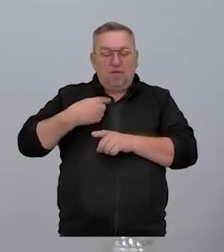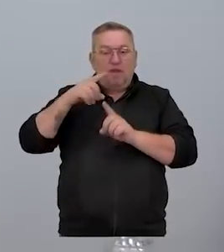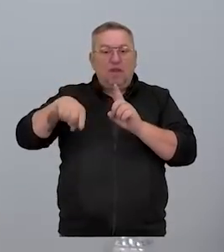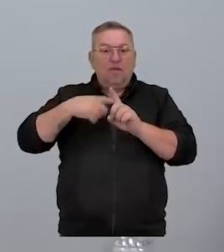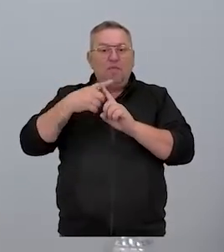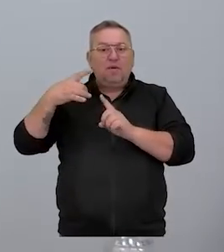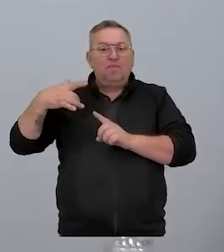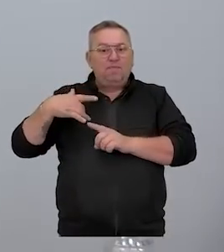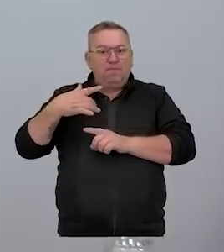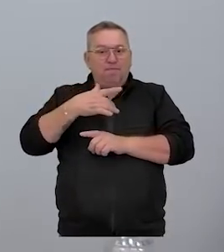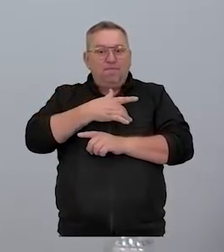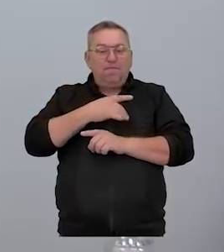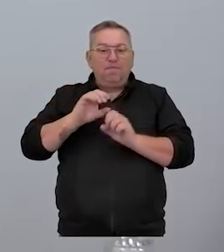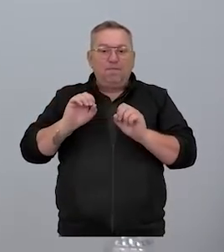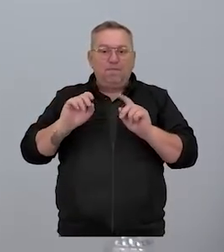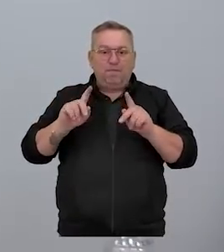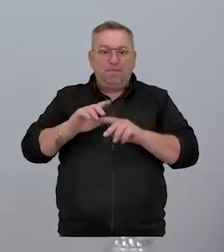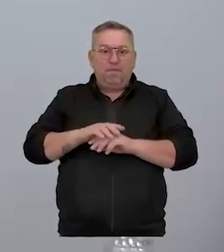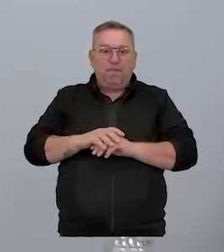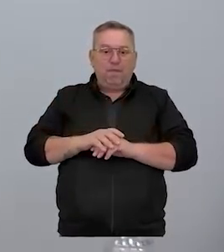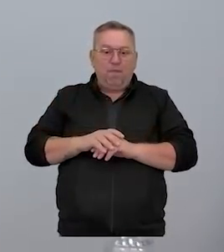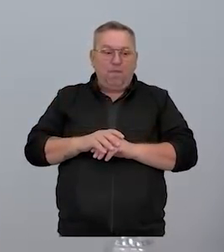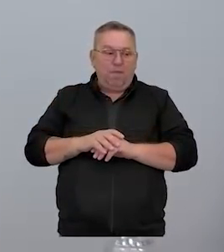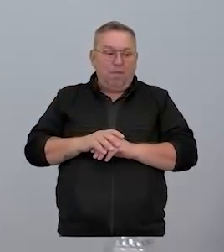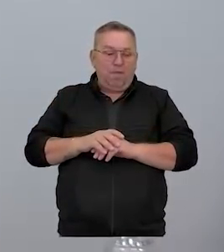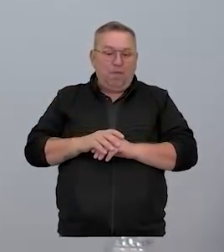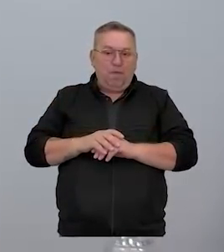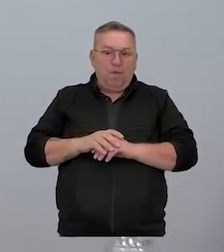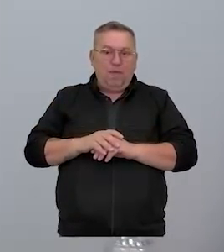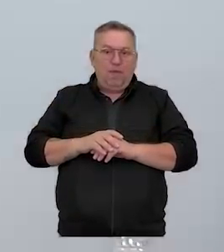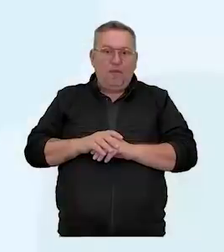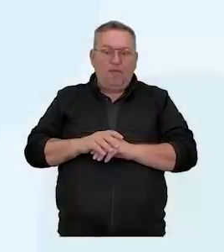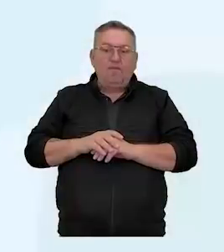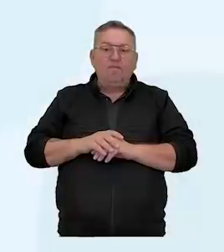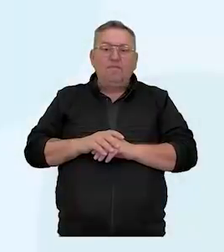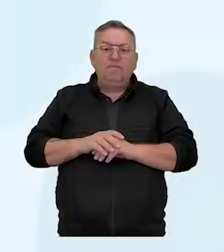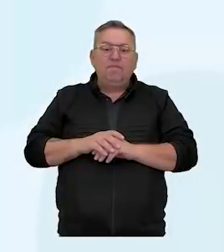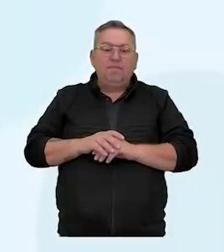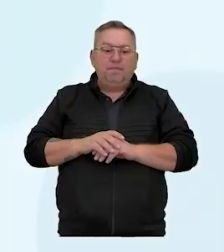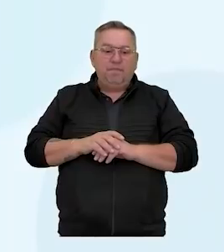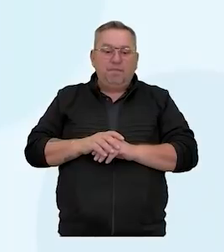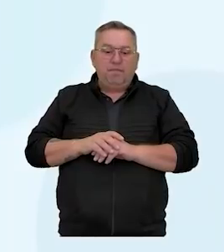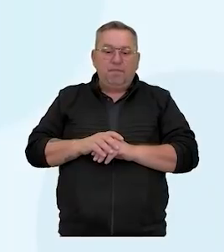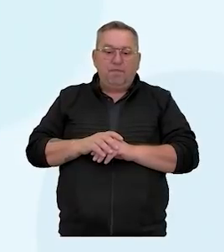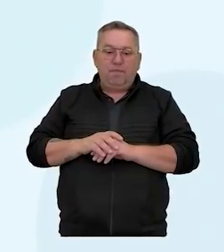também, consequentemente, ok? Então, continuando, pode pôr na tela para eles, por favor.